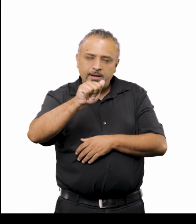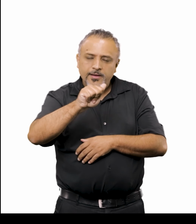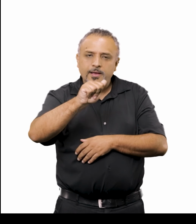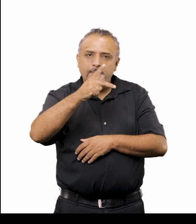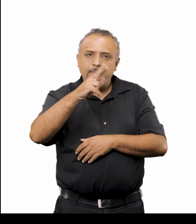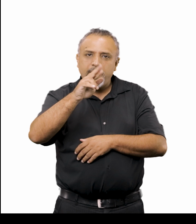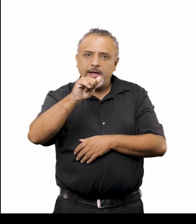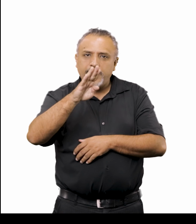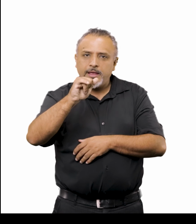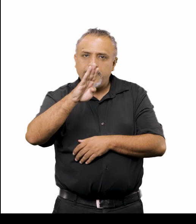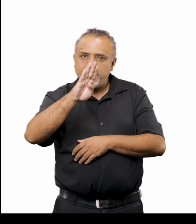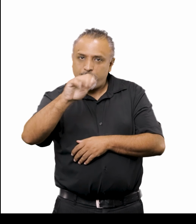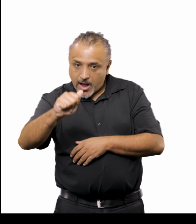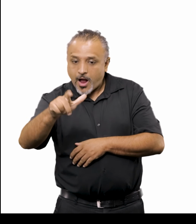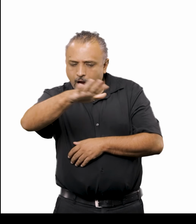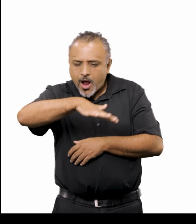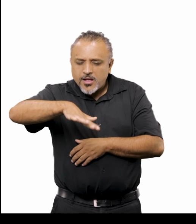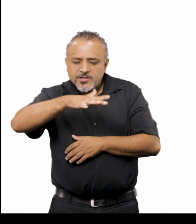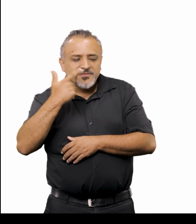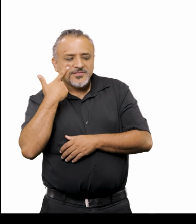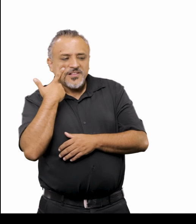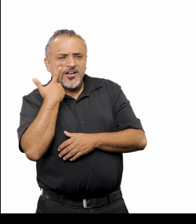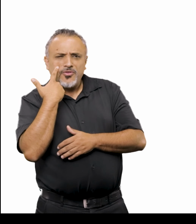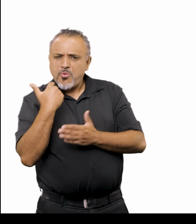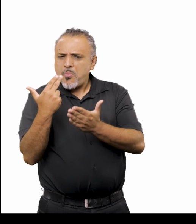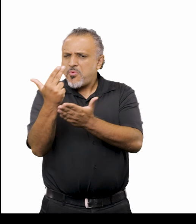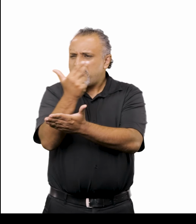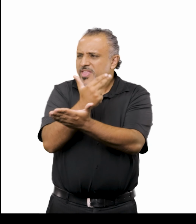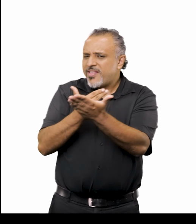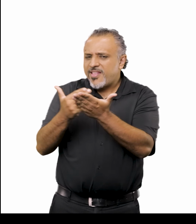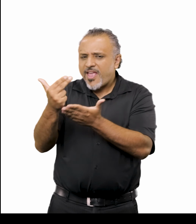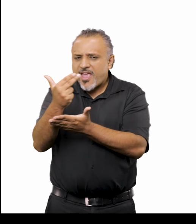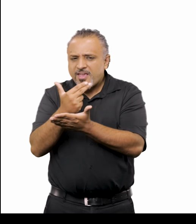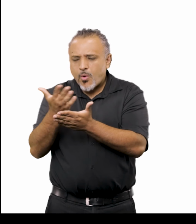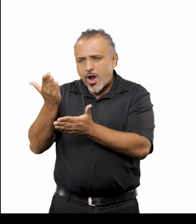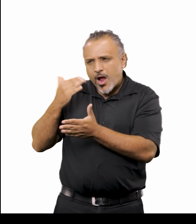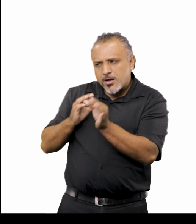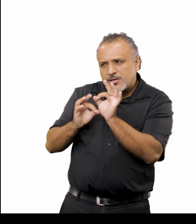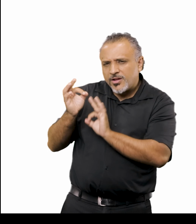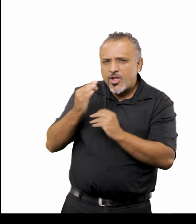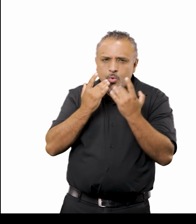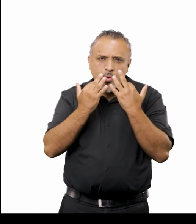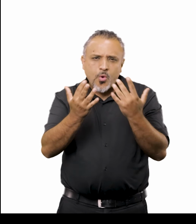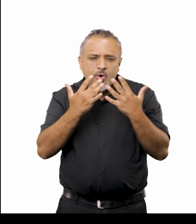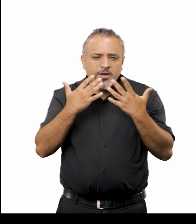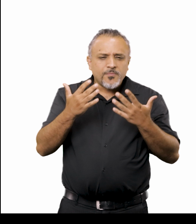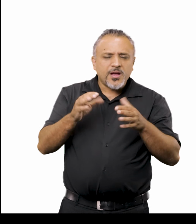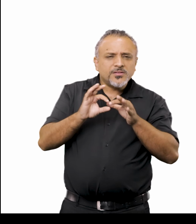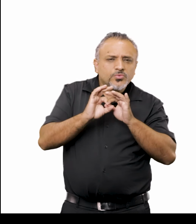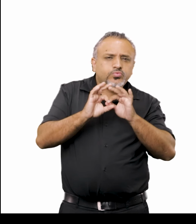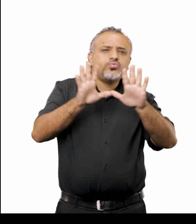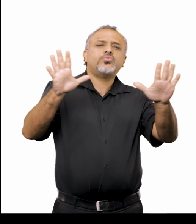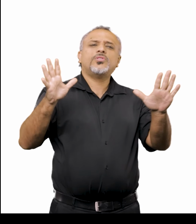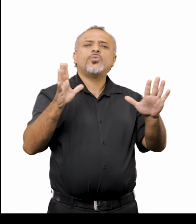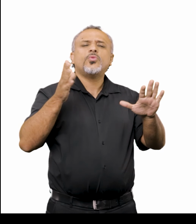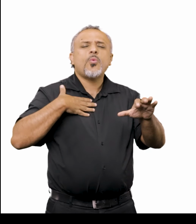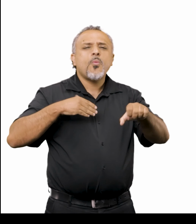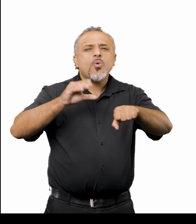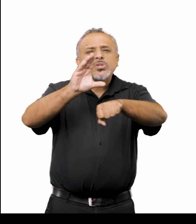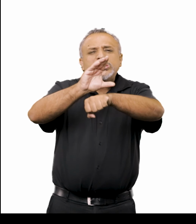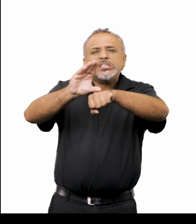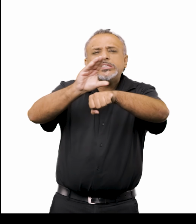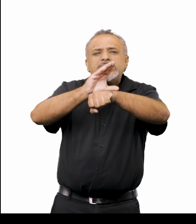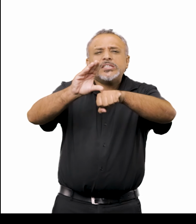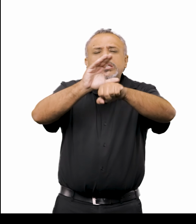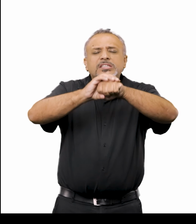Paraíba. Isso fica ainda mais evidente se a analisamos em conjunto com um desenho preparatório, que ainda traz cores muito mais soturnas,